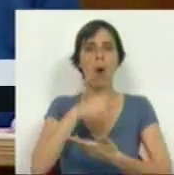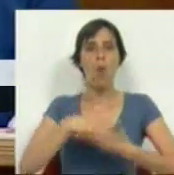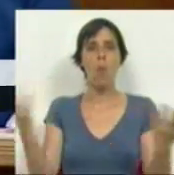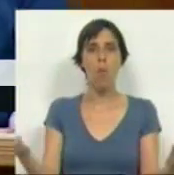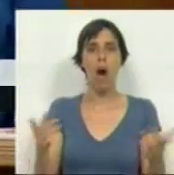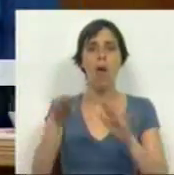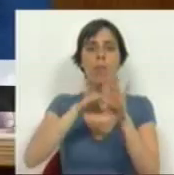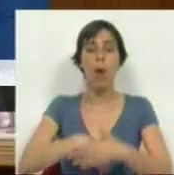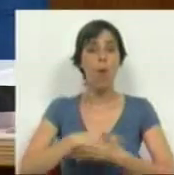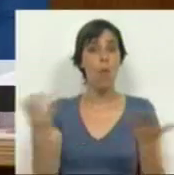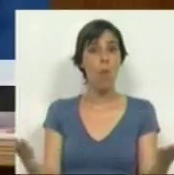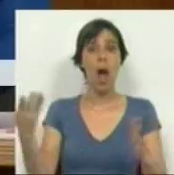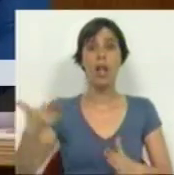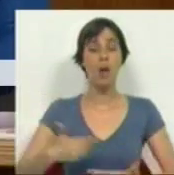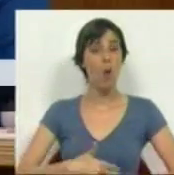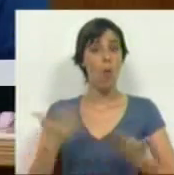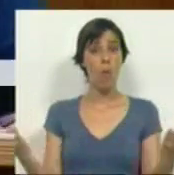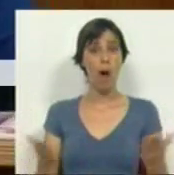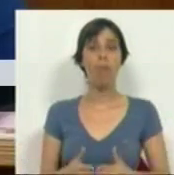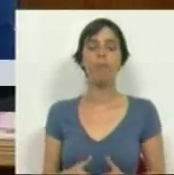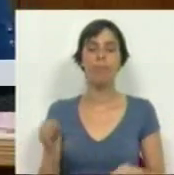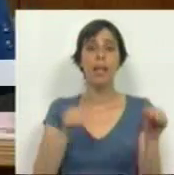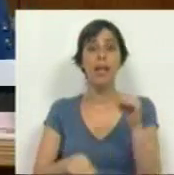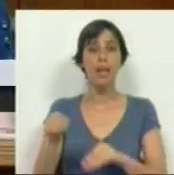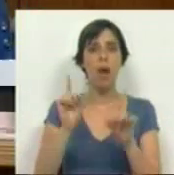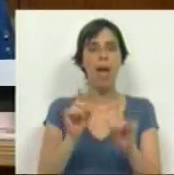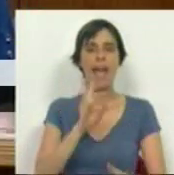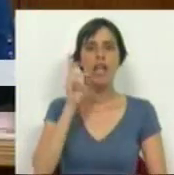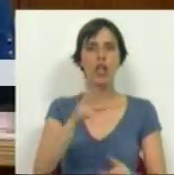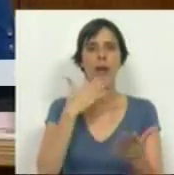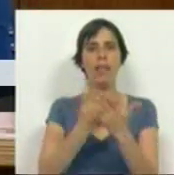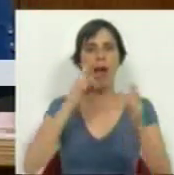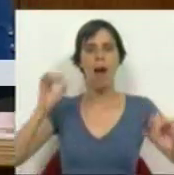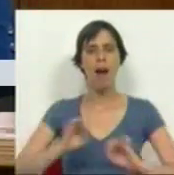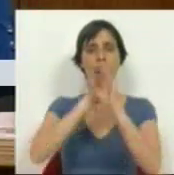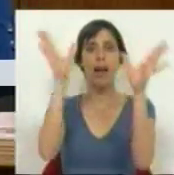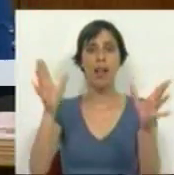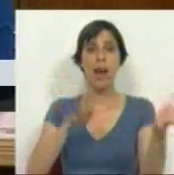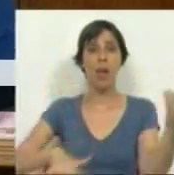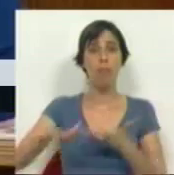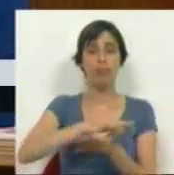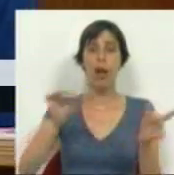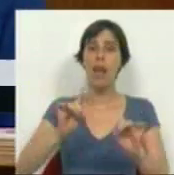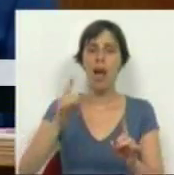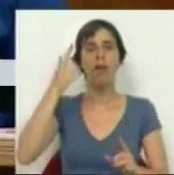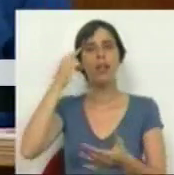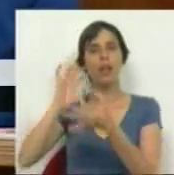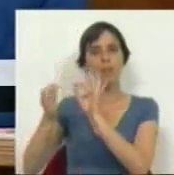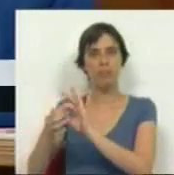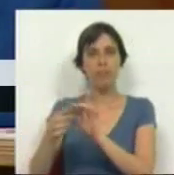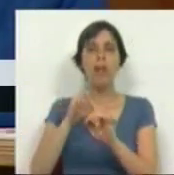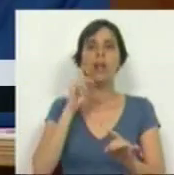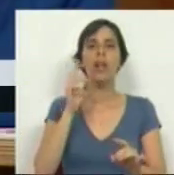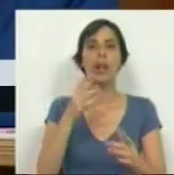estabilidade, sem programa, sem legitimidade. Eleições são a resposta da clarificação em vez do pântano, da sensatez